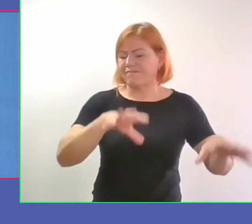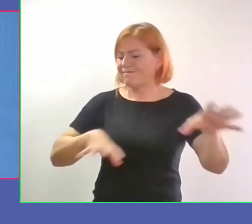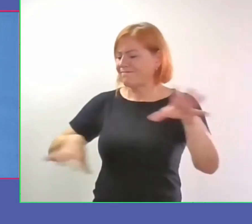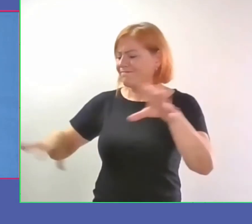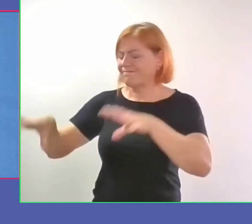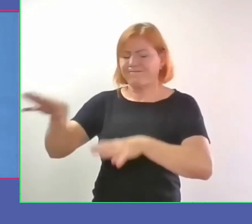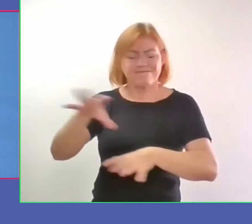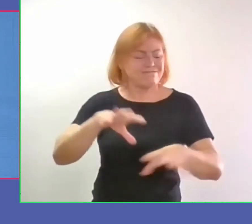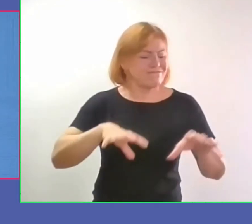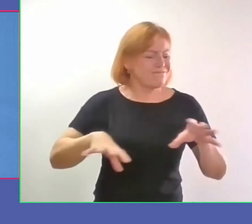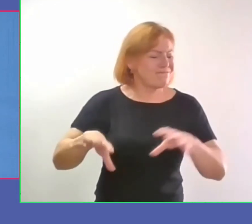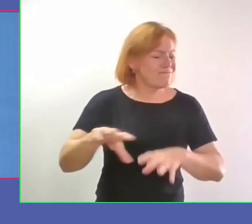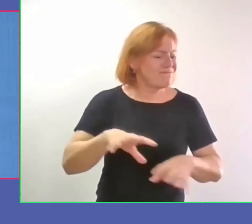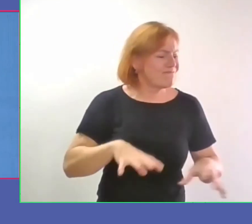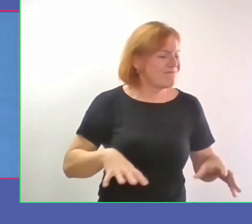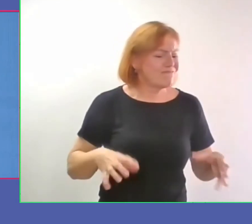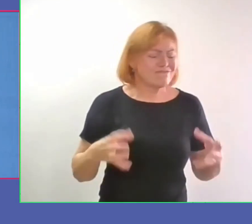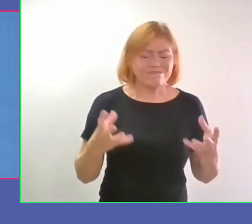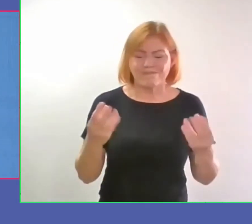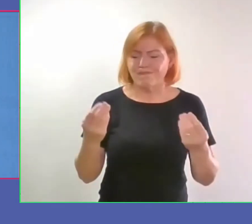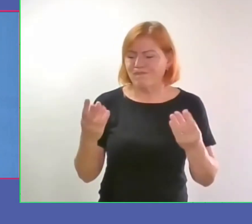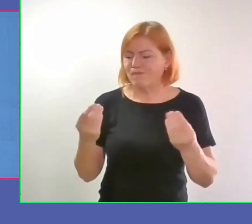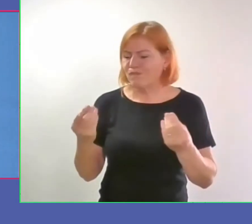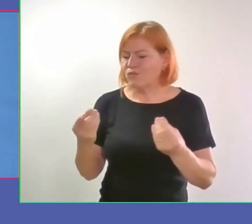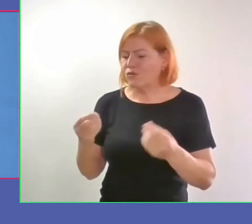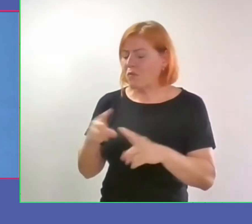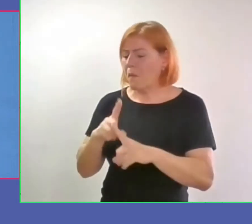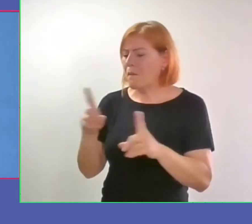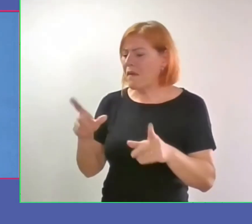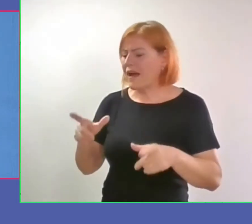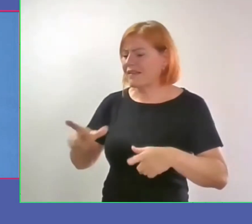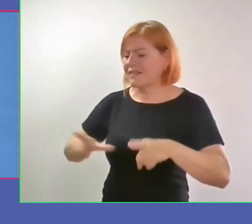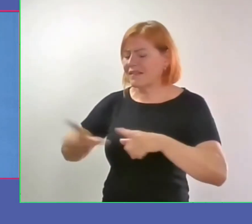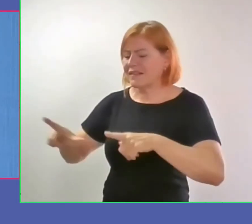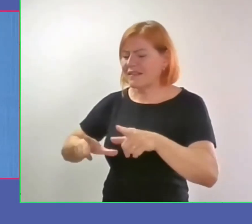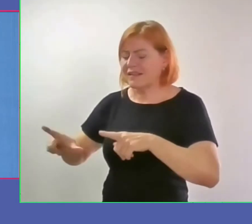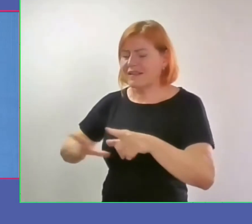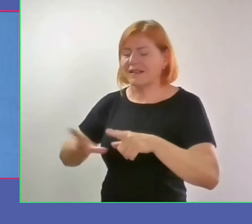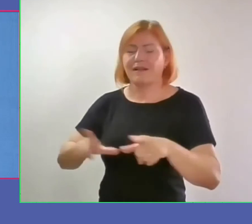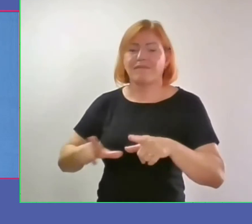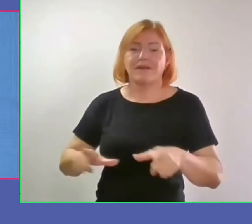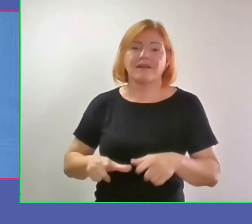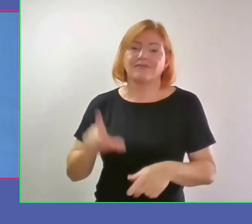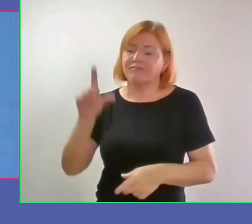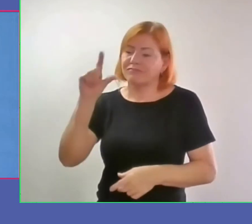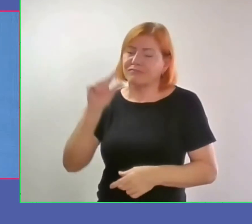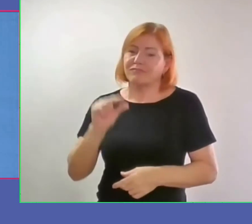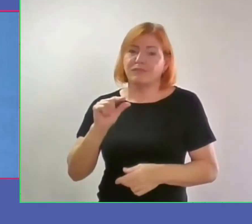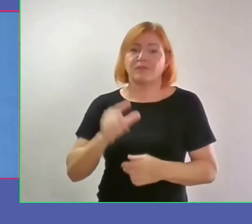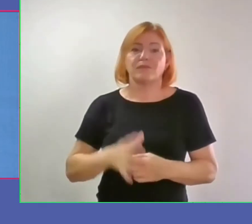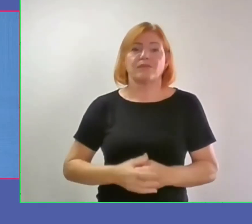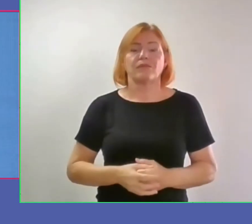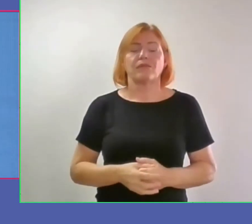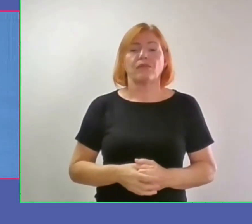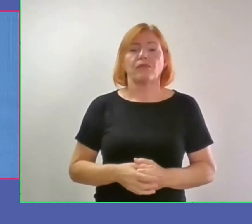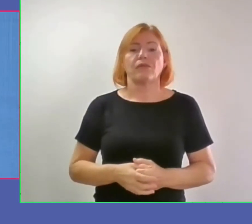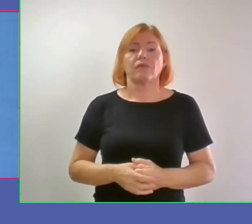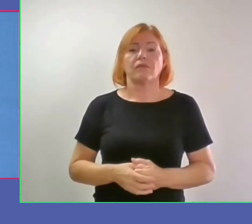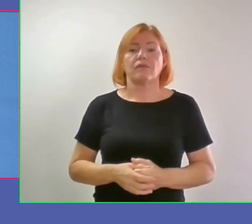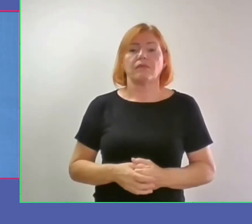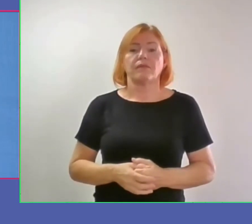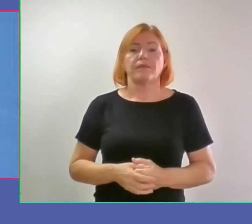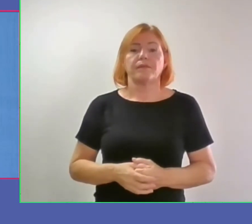Então só um rei, somente o rei do reino dos céus, pregar esse evangelho do reino, irmãos, não era o